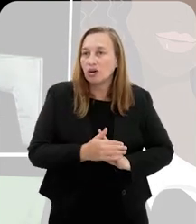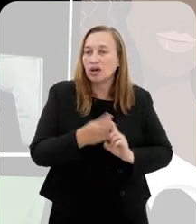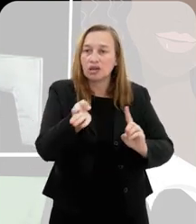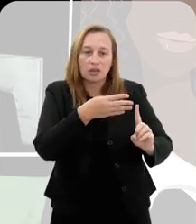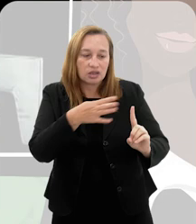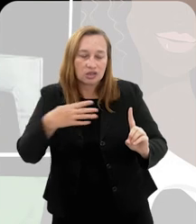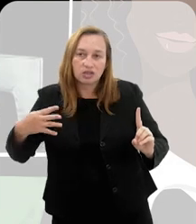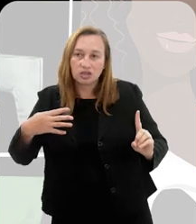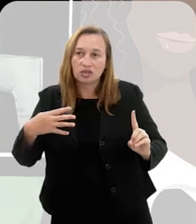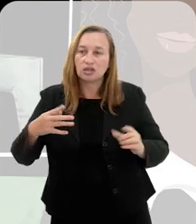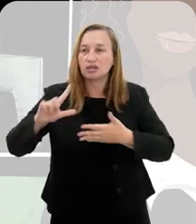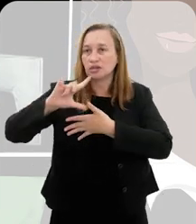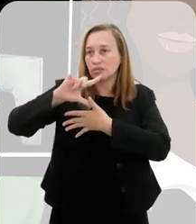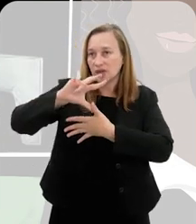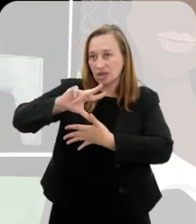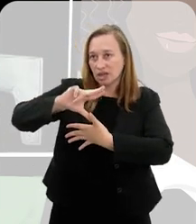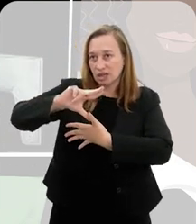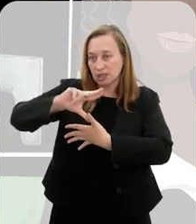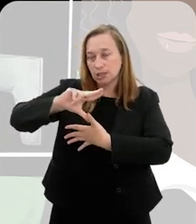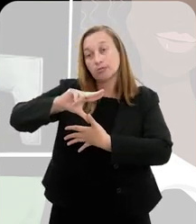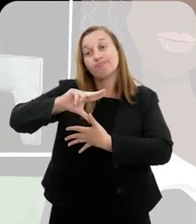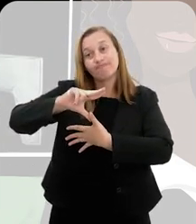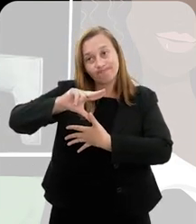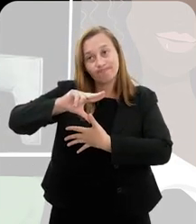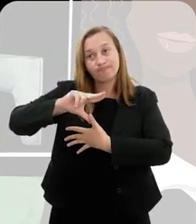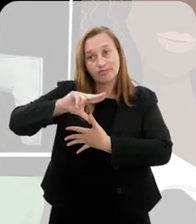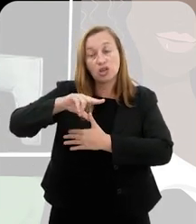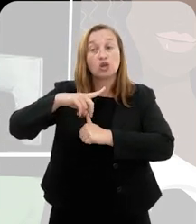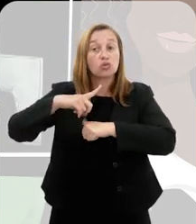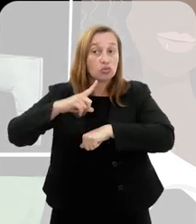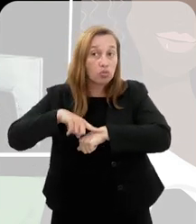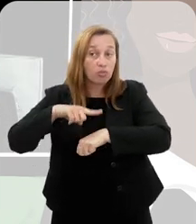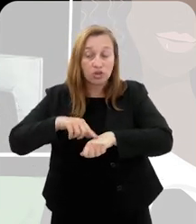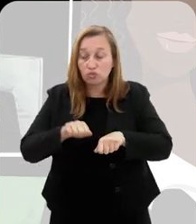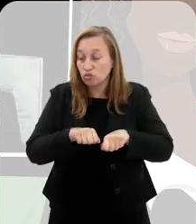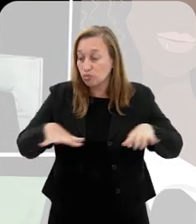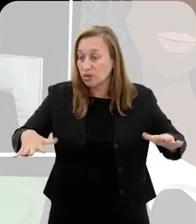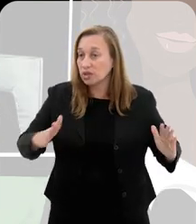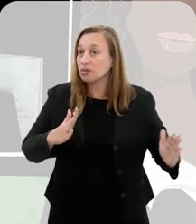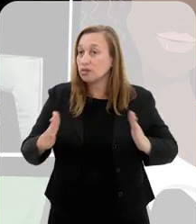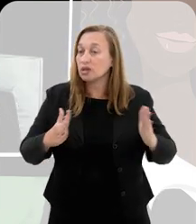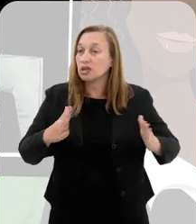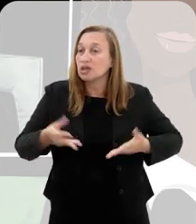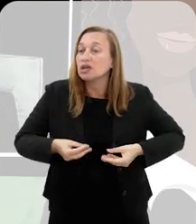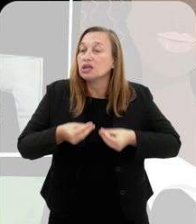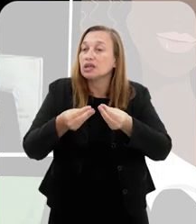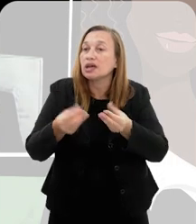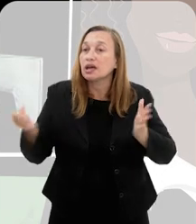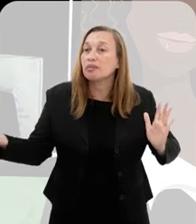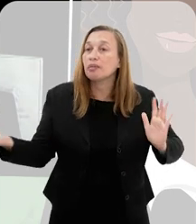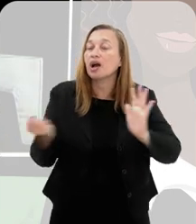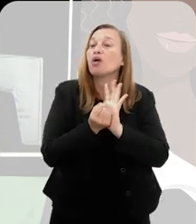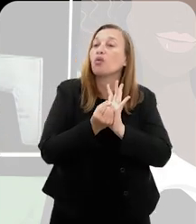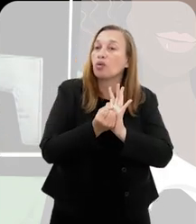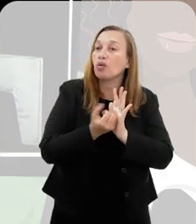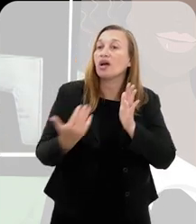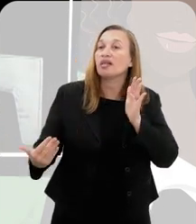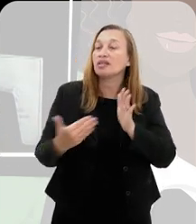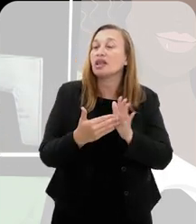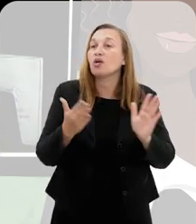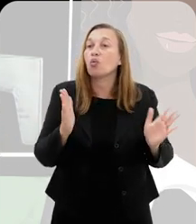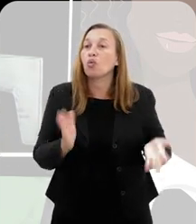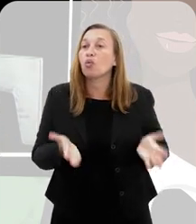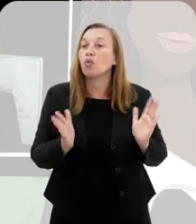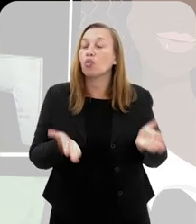primeiro acolhimento LGBT da América Latina, né? Num momento de pandemia, fizemos uma entrega